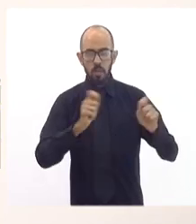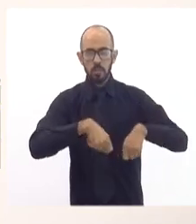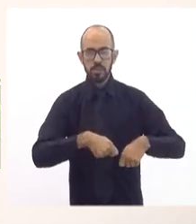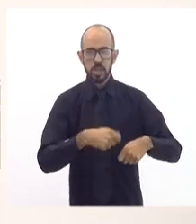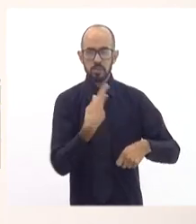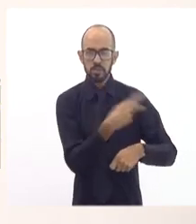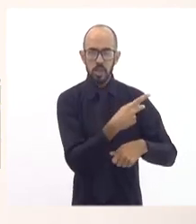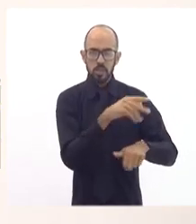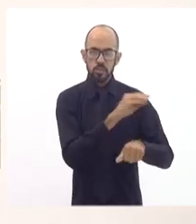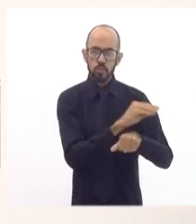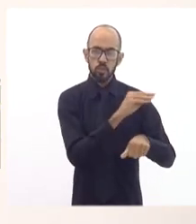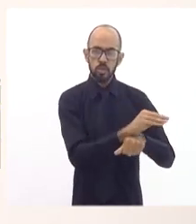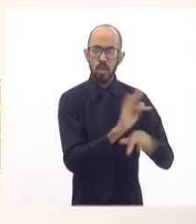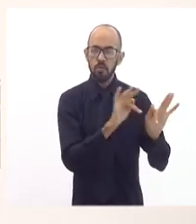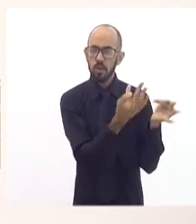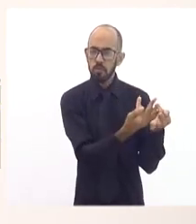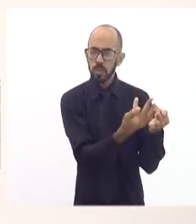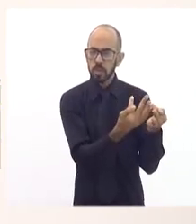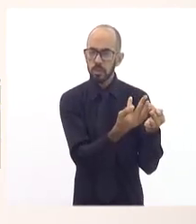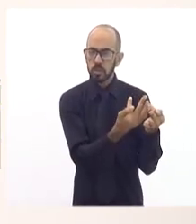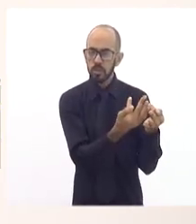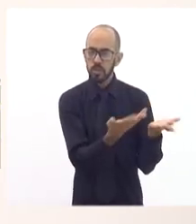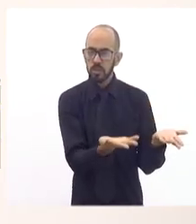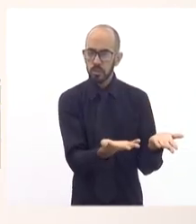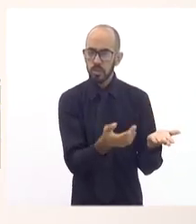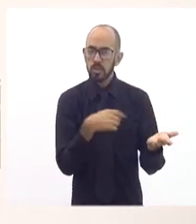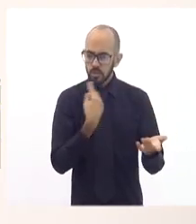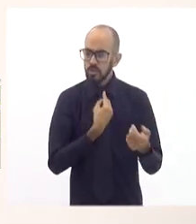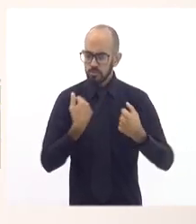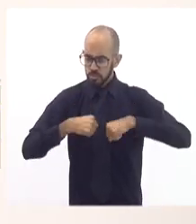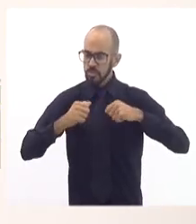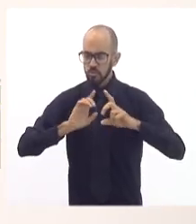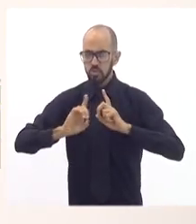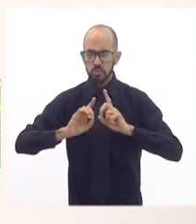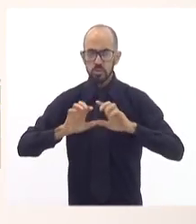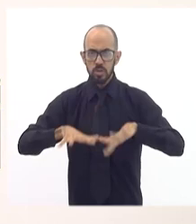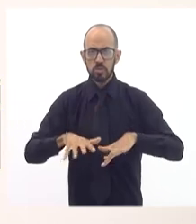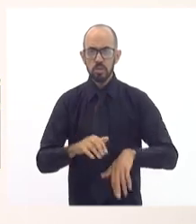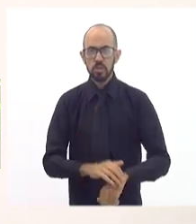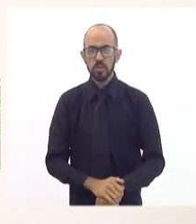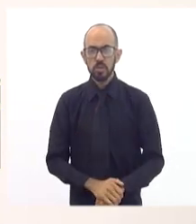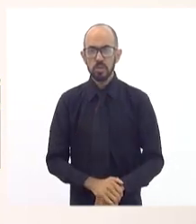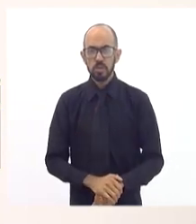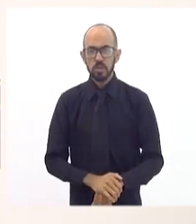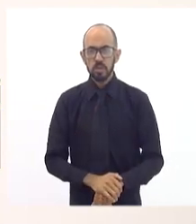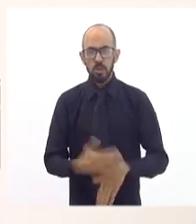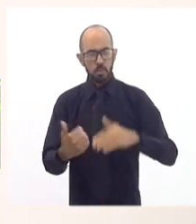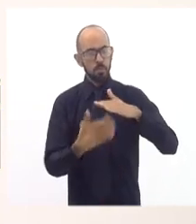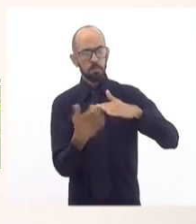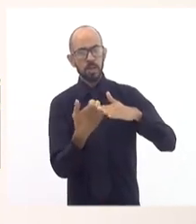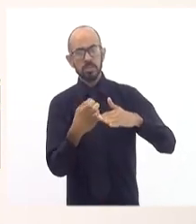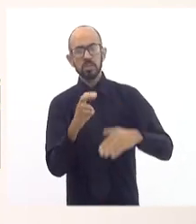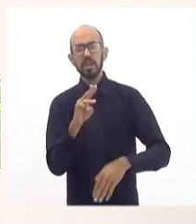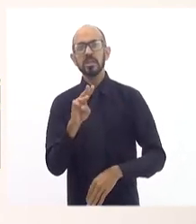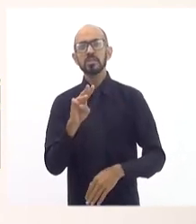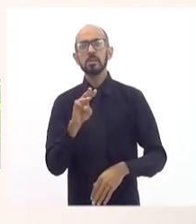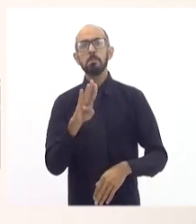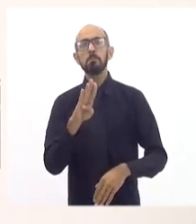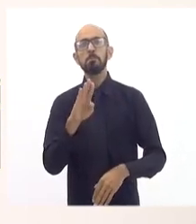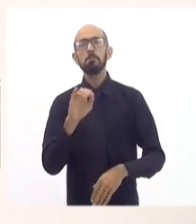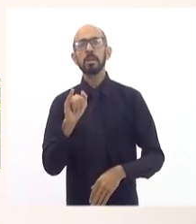Então é isso que nós de e o empreendimento de 3 milhões Quanto custa para despoluir a baía de